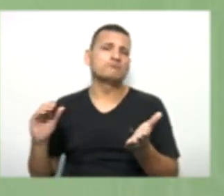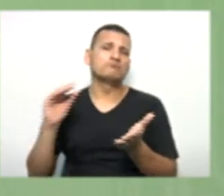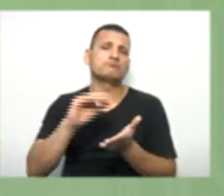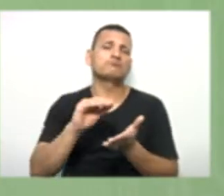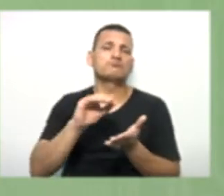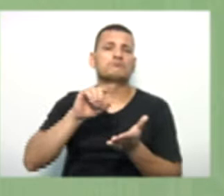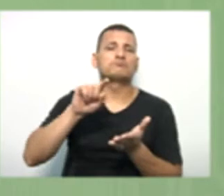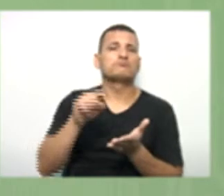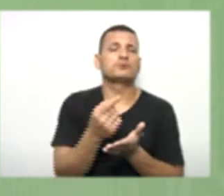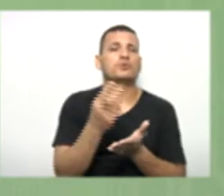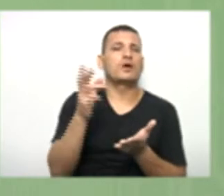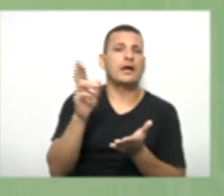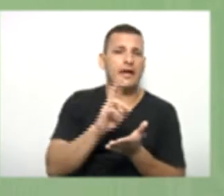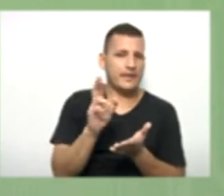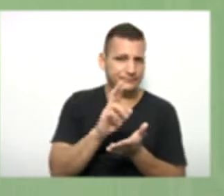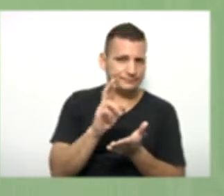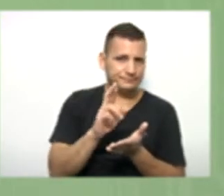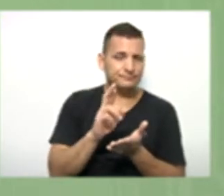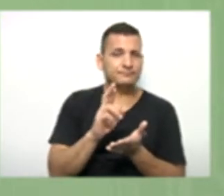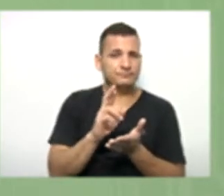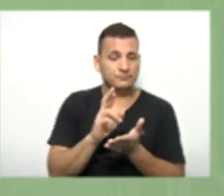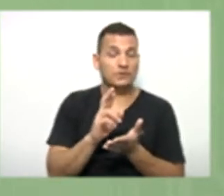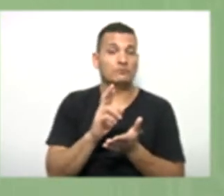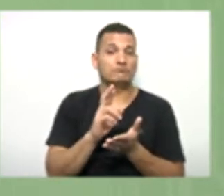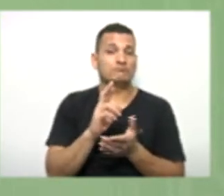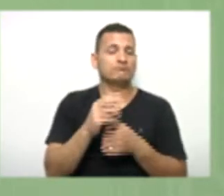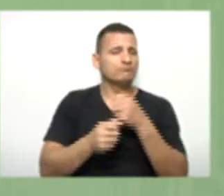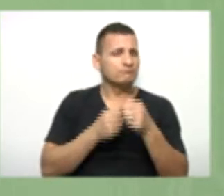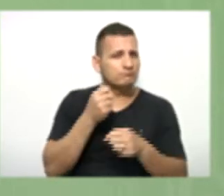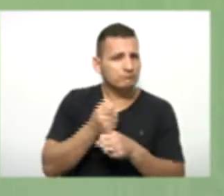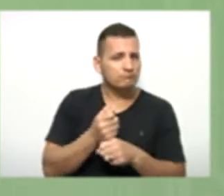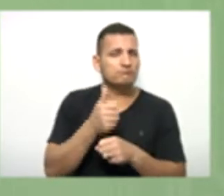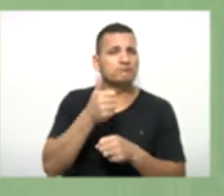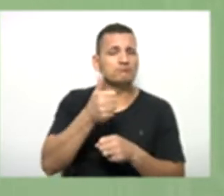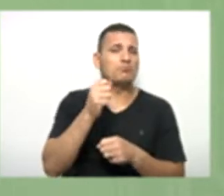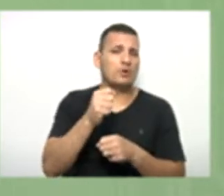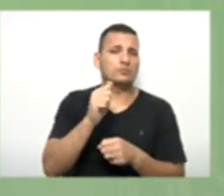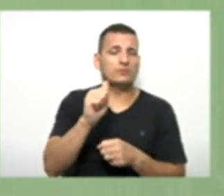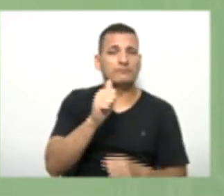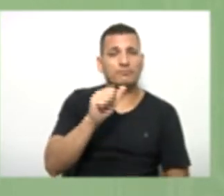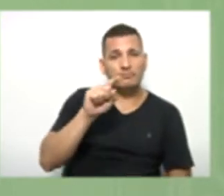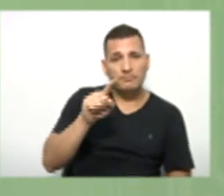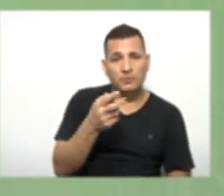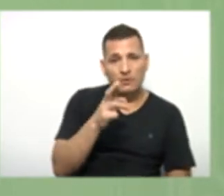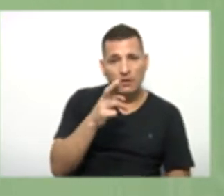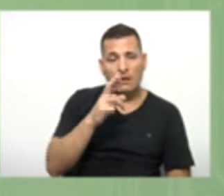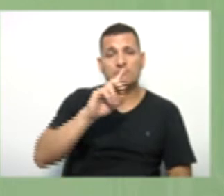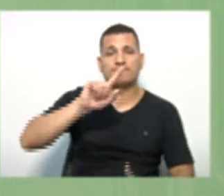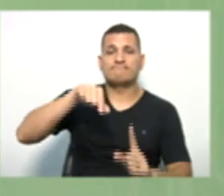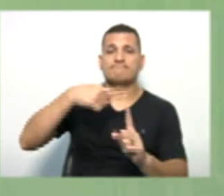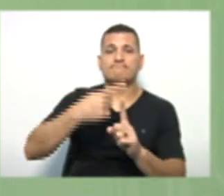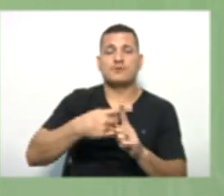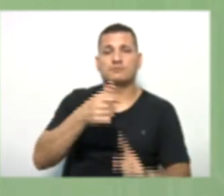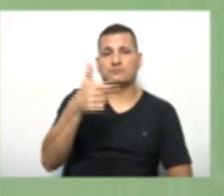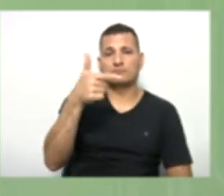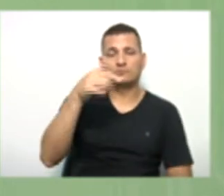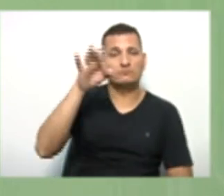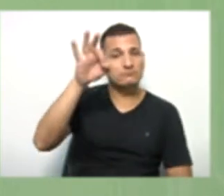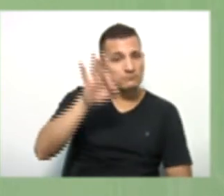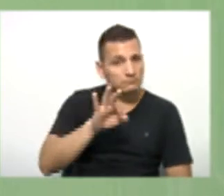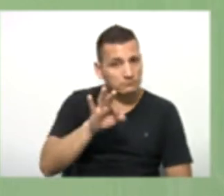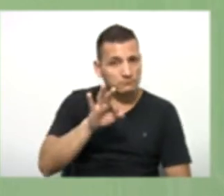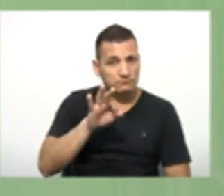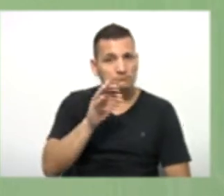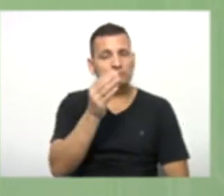R$1.000, anualmente ela pode receber 12% desses R$1.000, desde que no Estatuto tenha essa